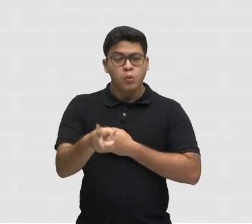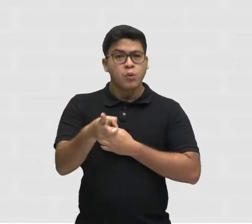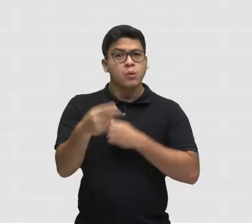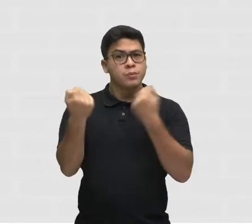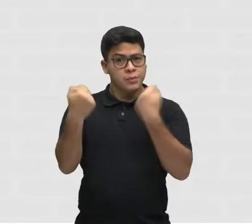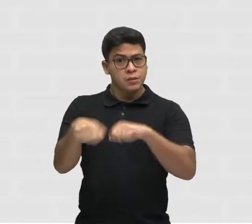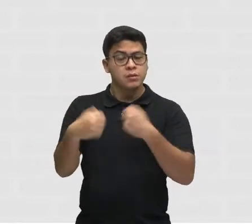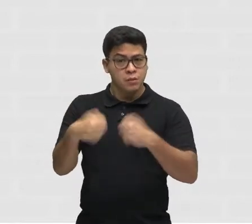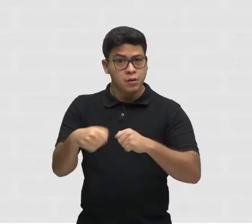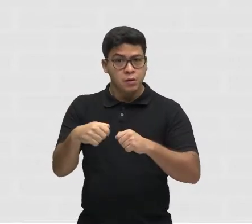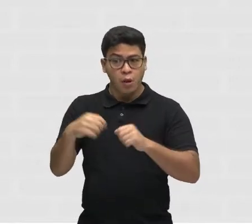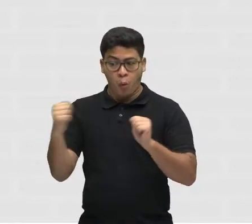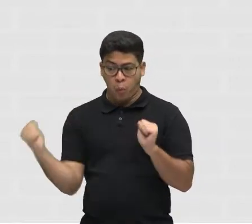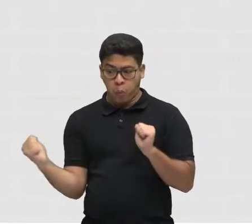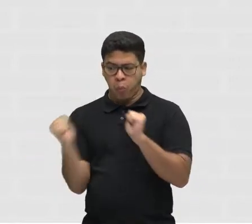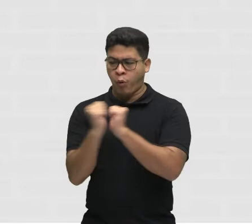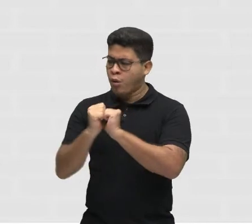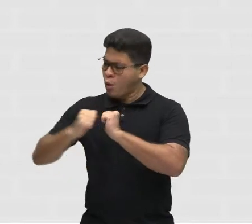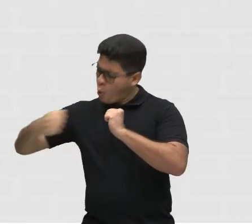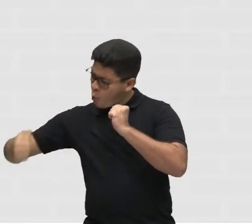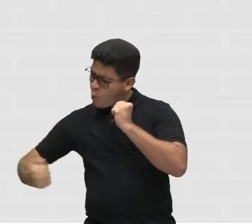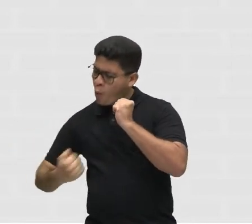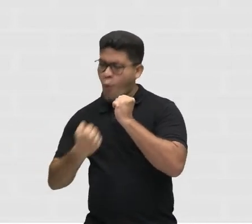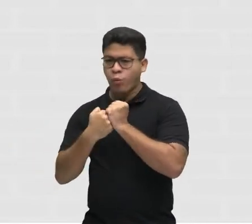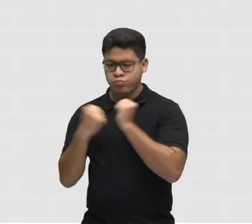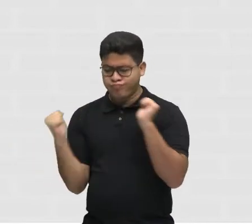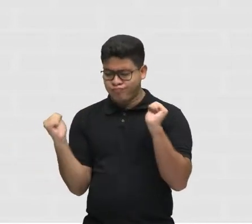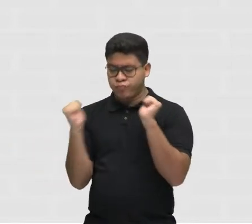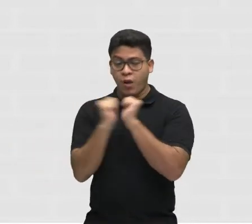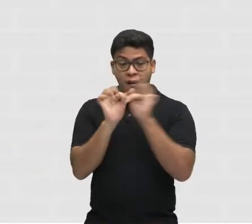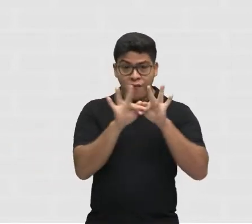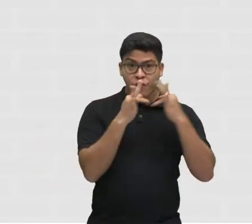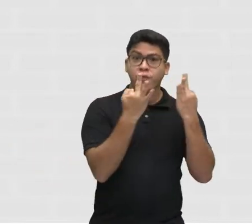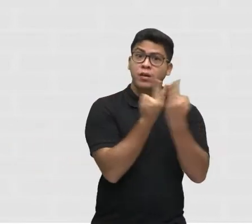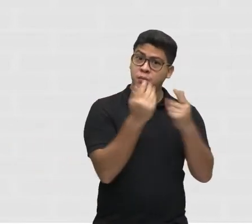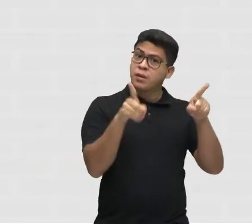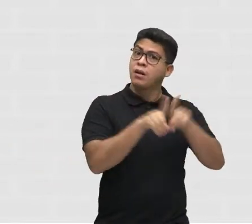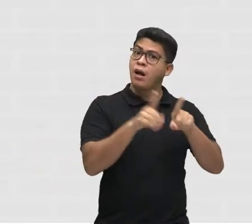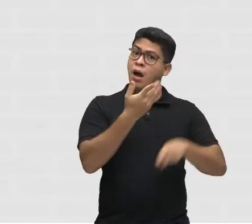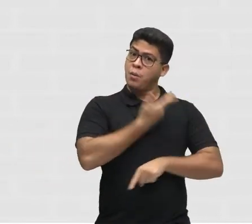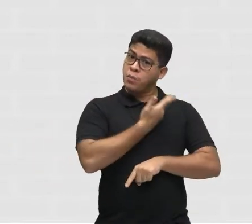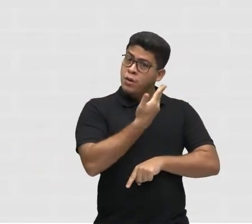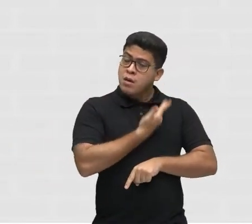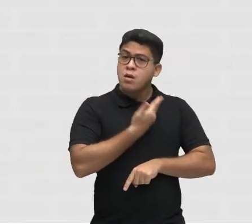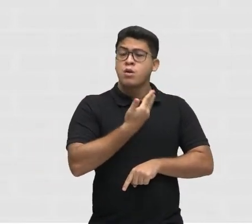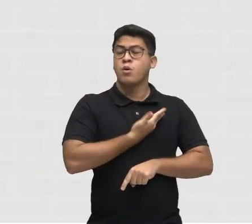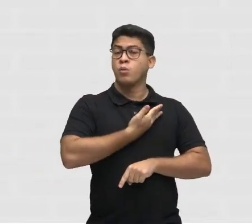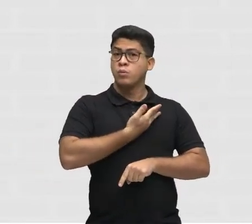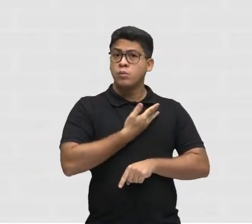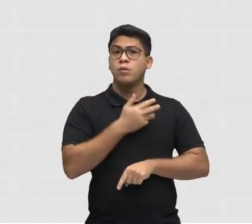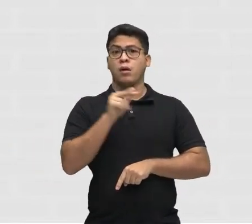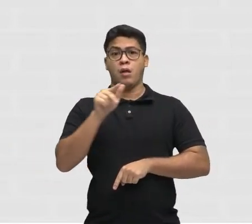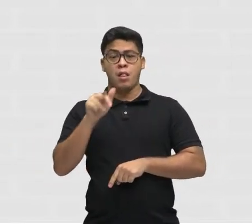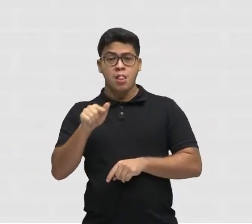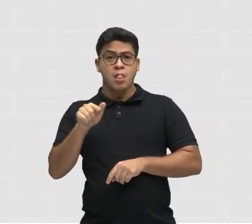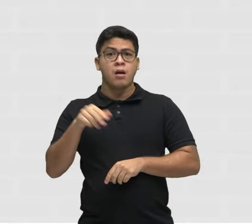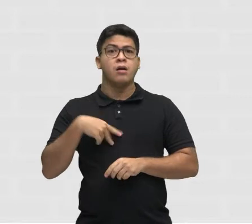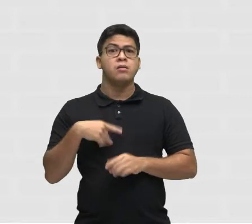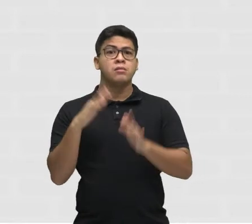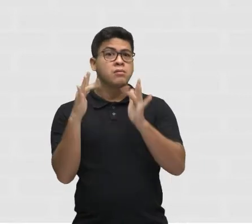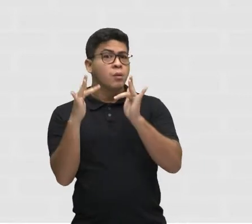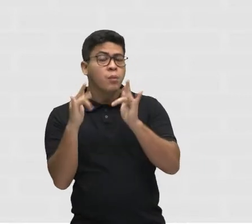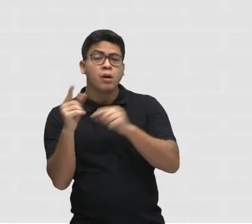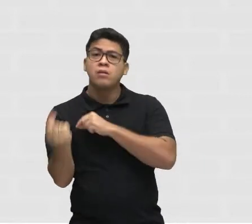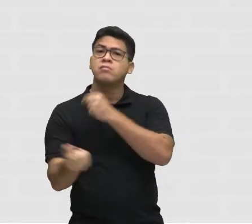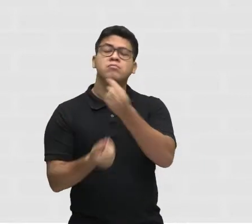apoio, me uno aos meus amigos, à minha família, que eu tenho certeza que são pessoas que me querem ao lado. Então, mãe, não estou